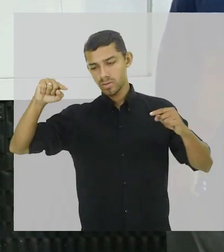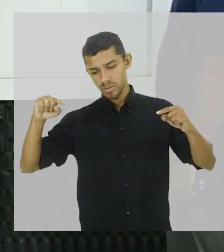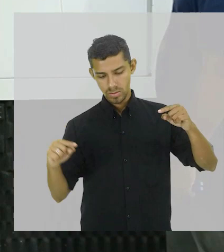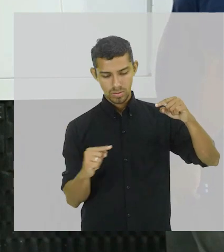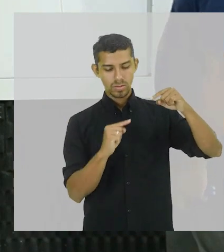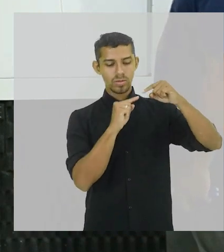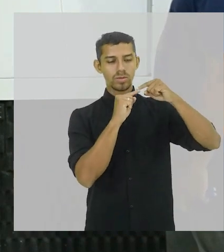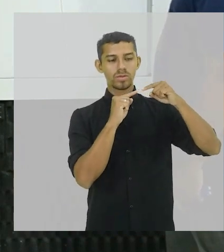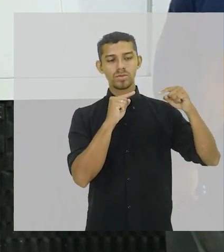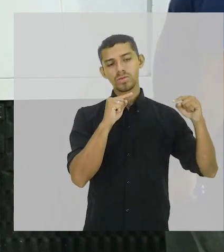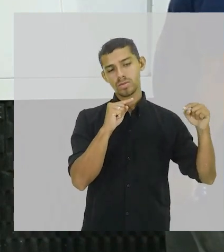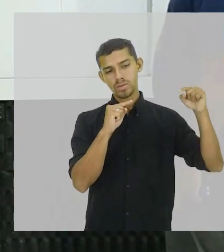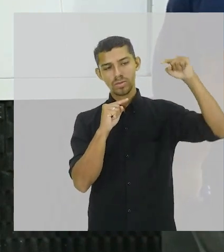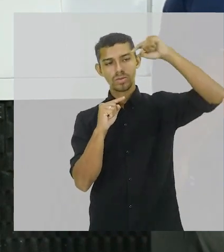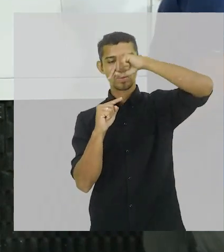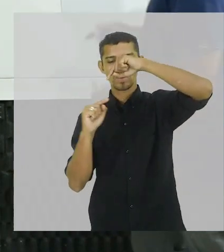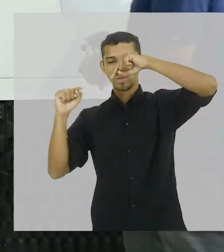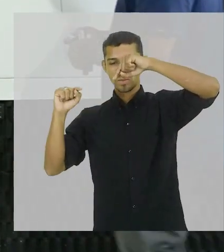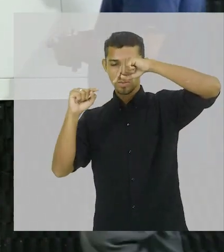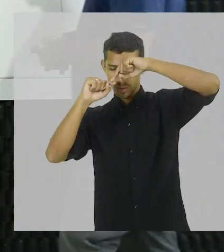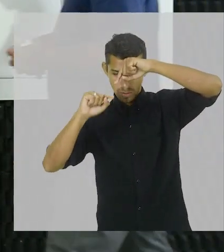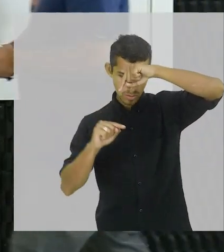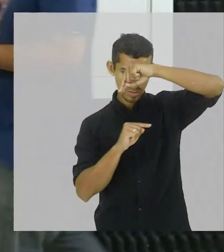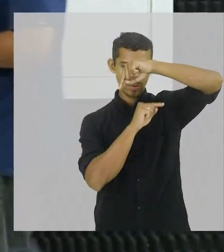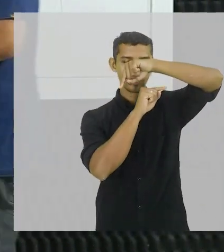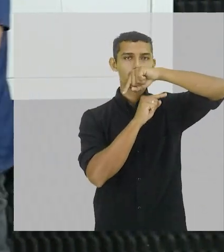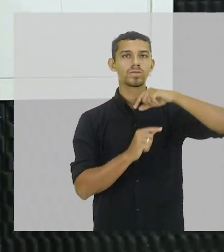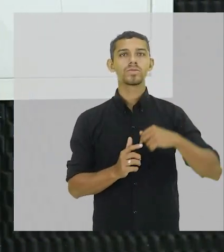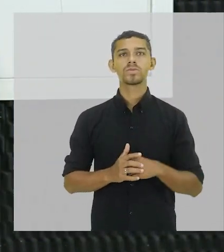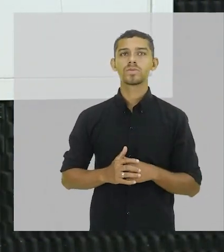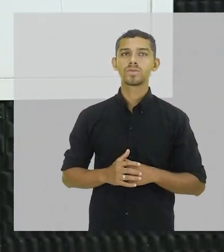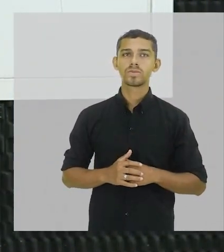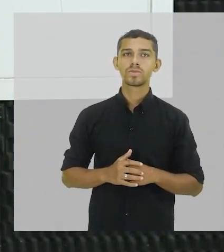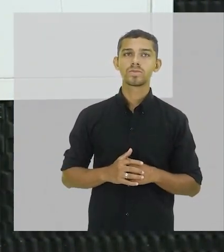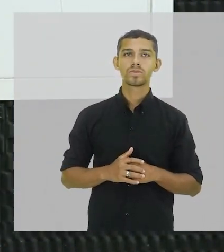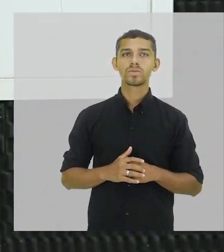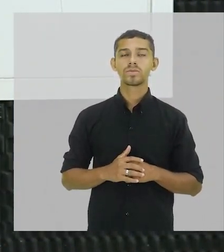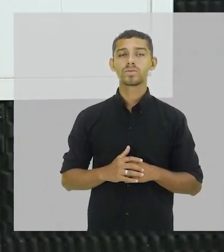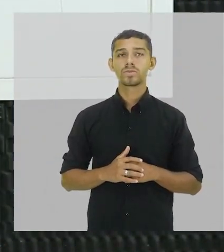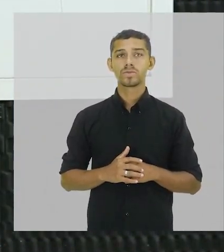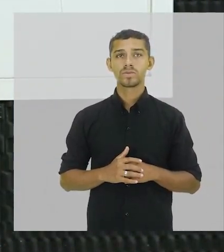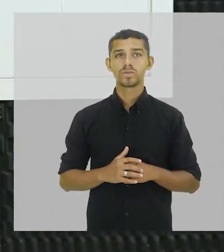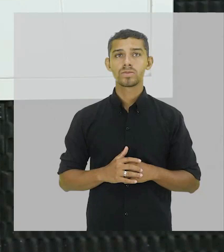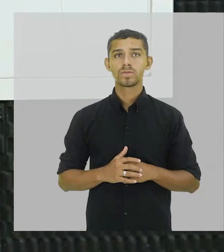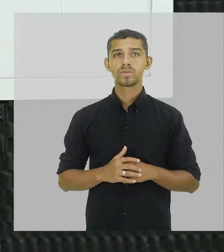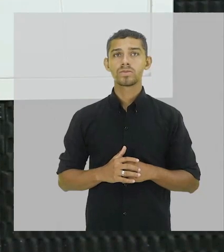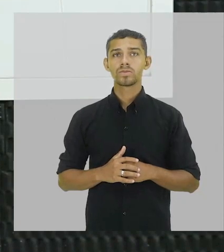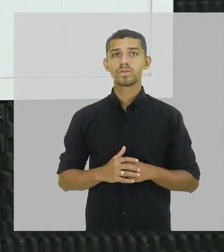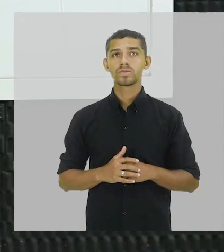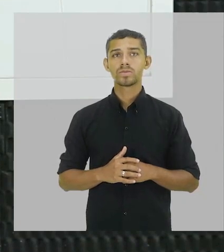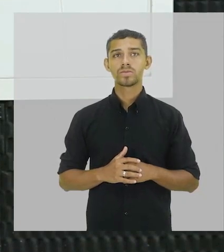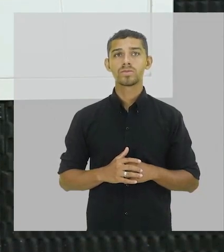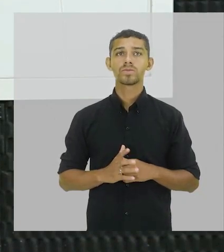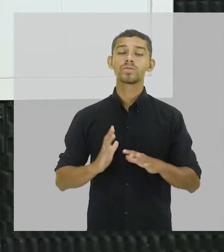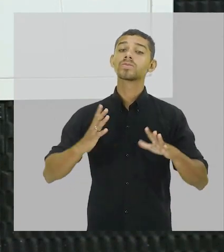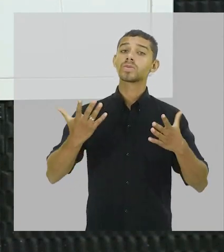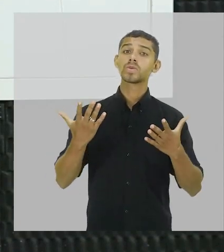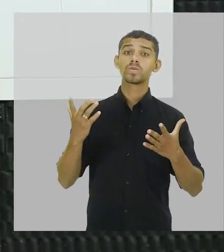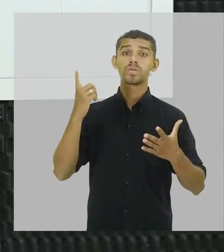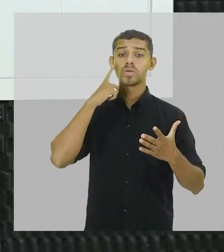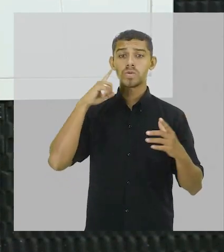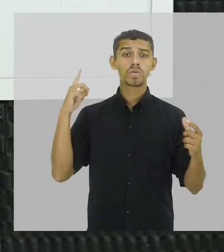Ok? Então, a segunda indo e a primeira retornando. Certo? Dando ali um padrão